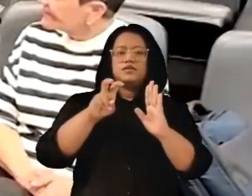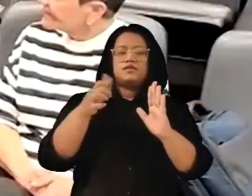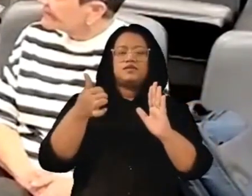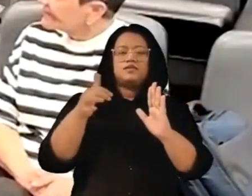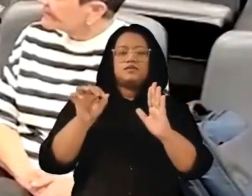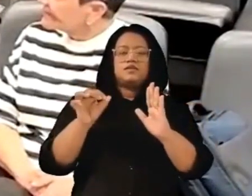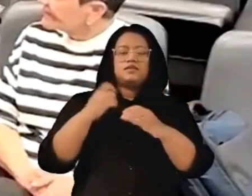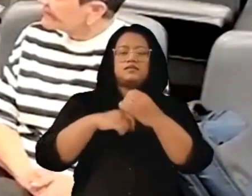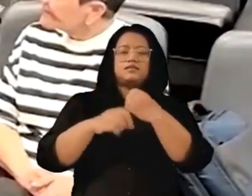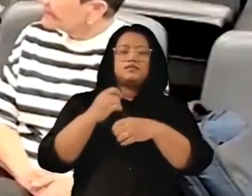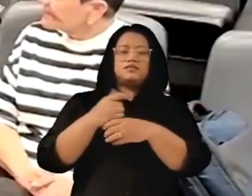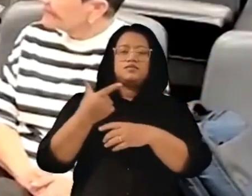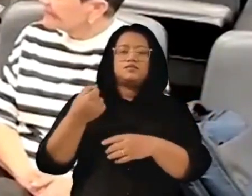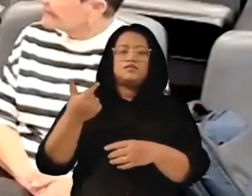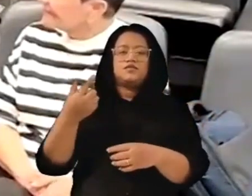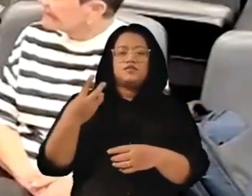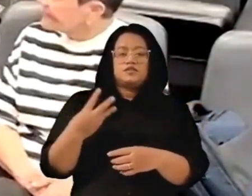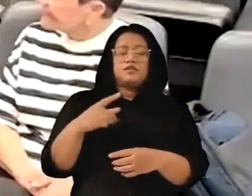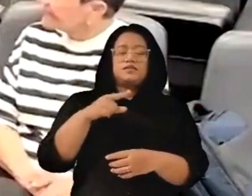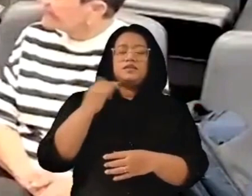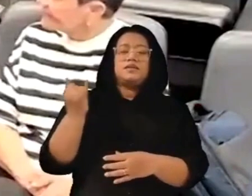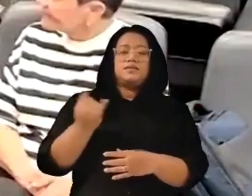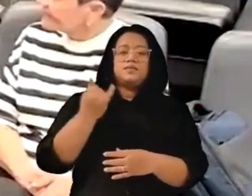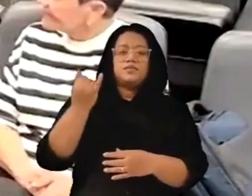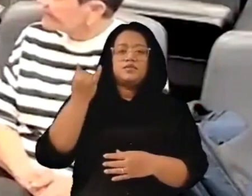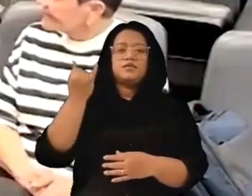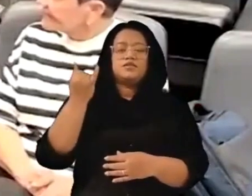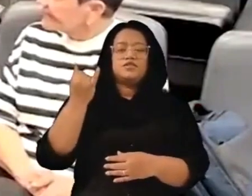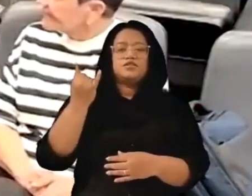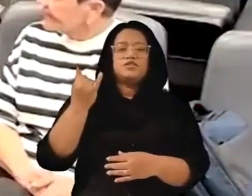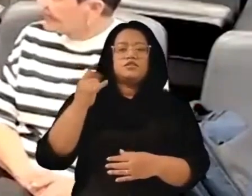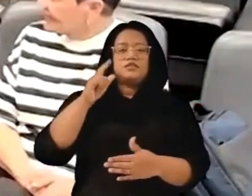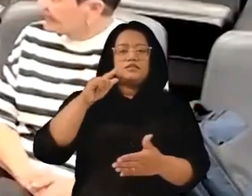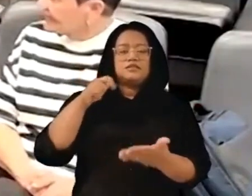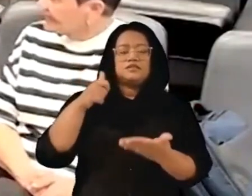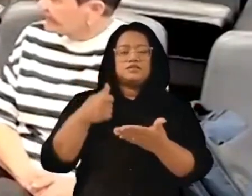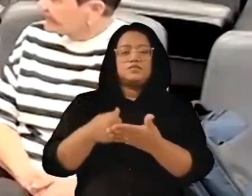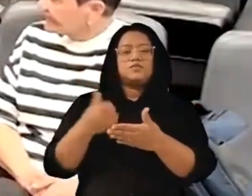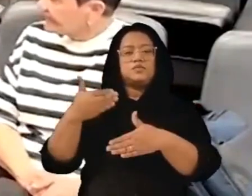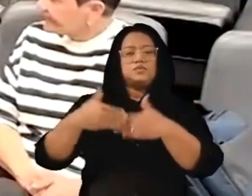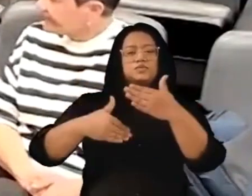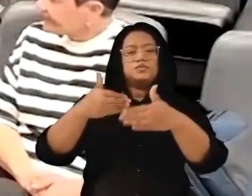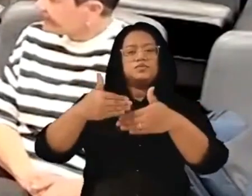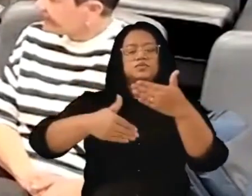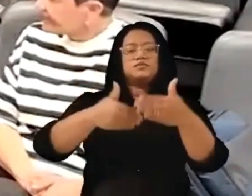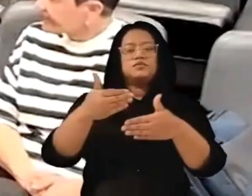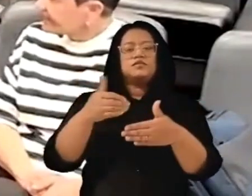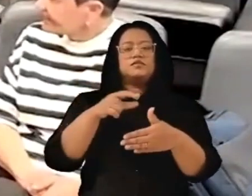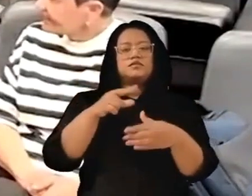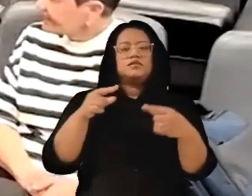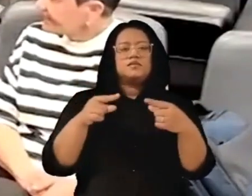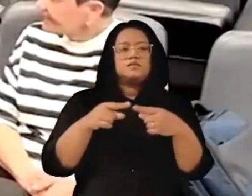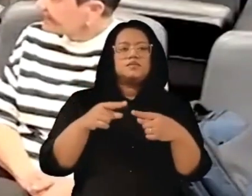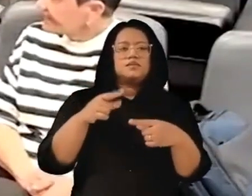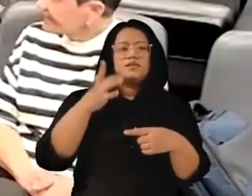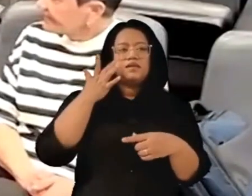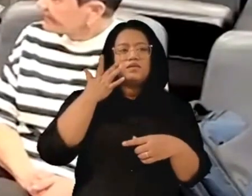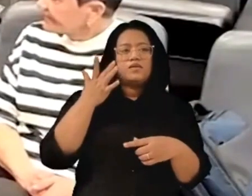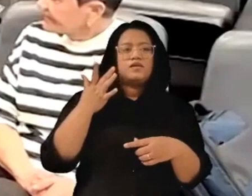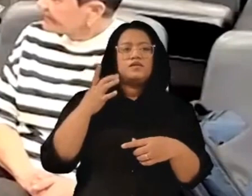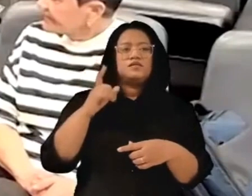2023. Então, acho que são passos importantes que nós estamos tomando em relação a isso. Eu acho que é exatamente uma questão